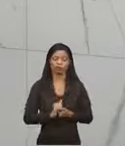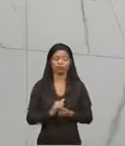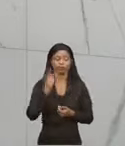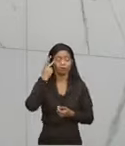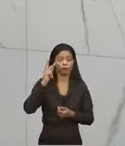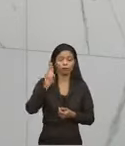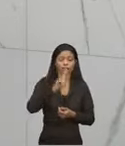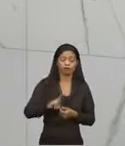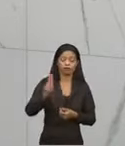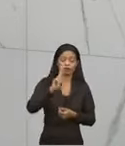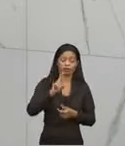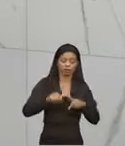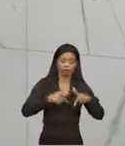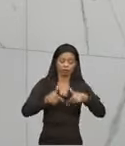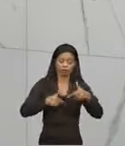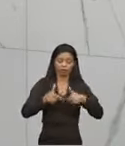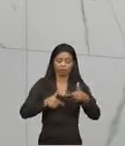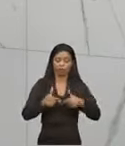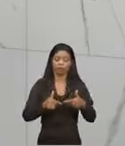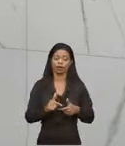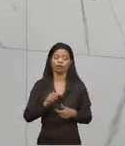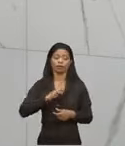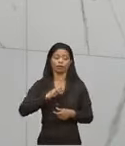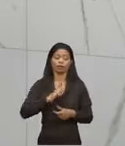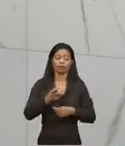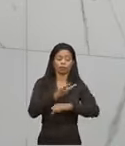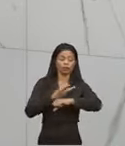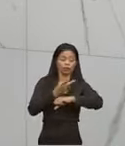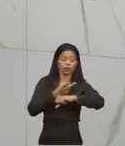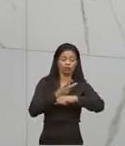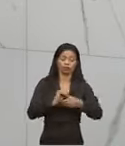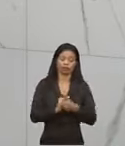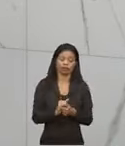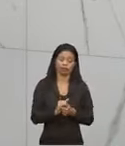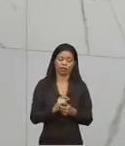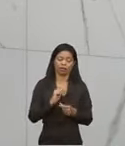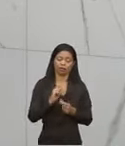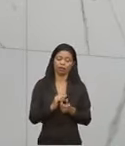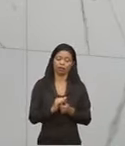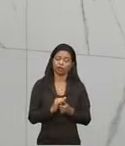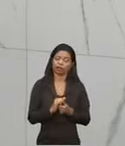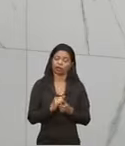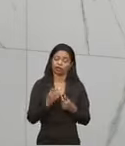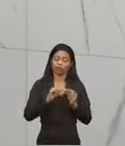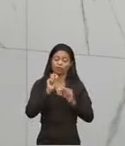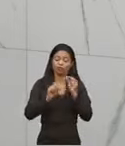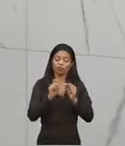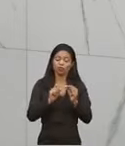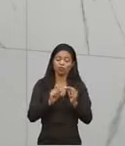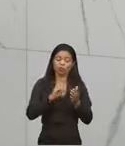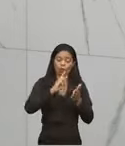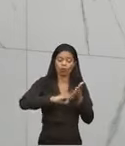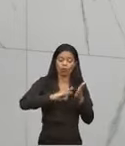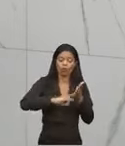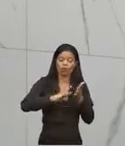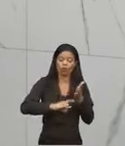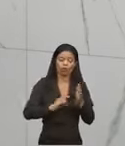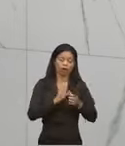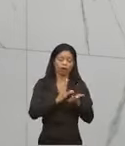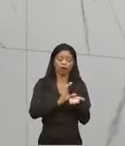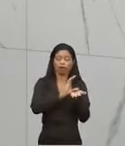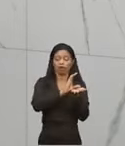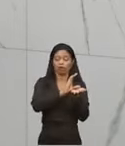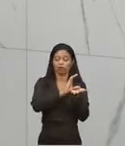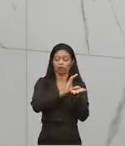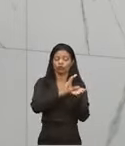nesse serviço, nessas obras. Então nós temos que buscar fonte zero no orçamento, para que a população entenda, fonte zero são recursos